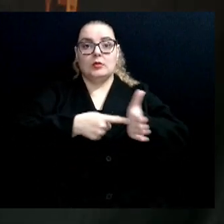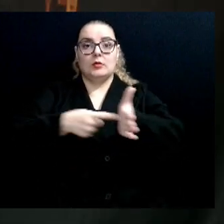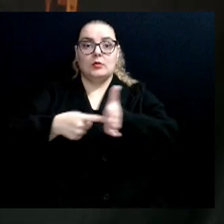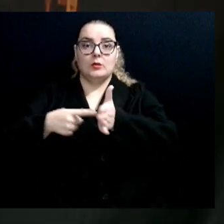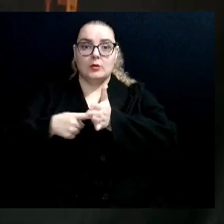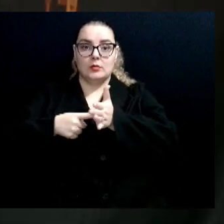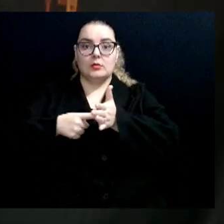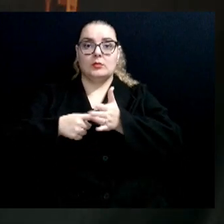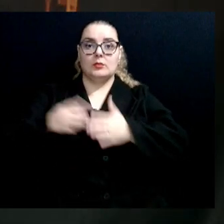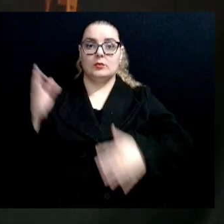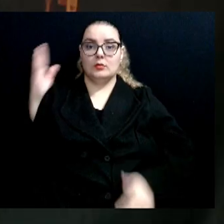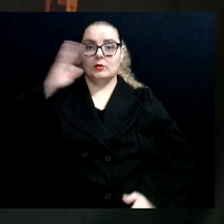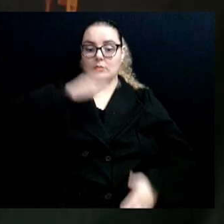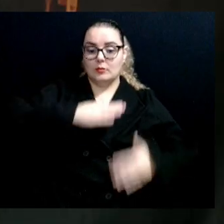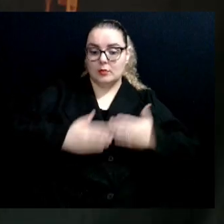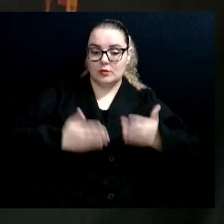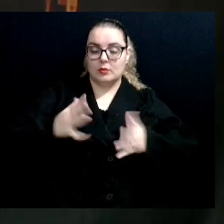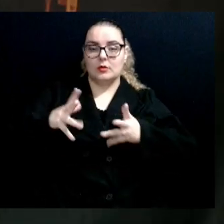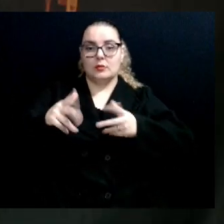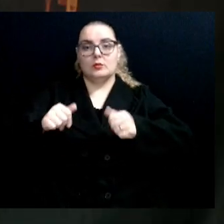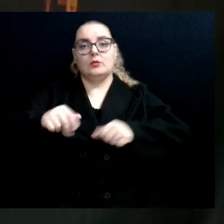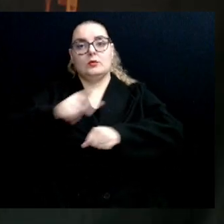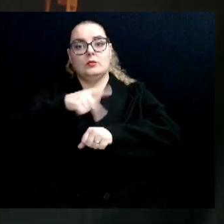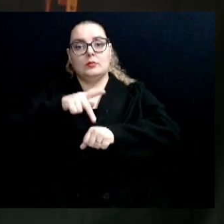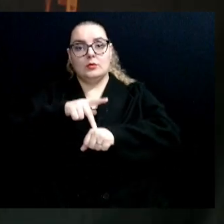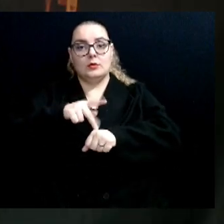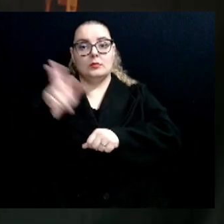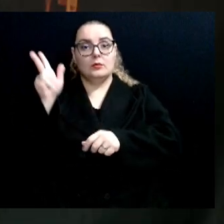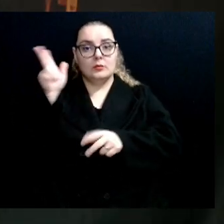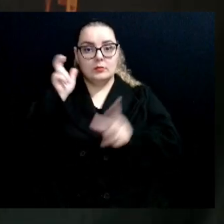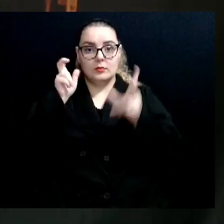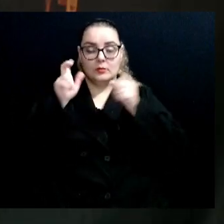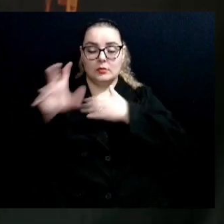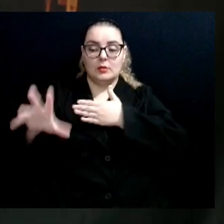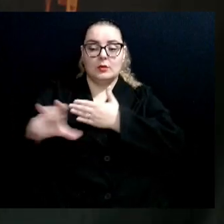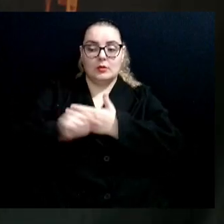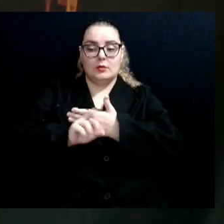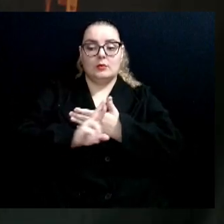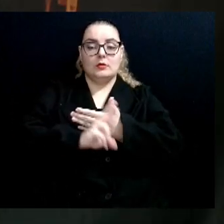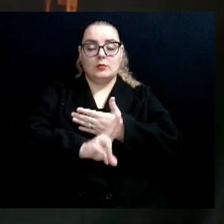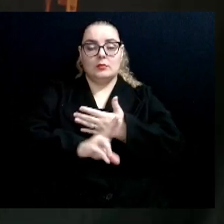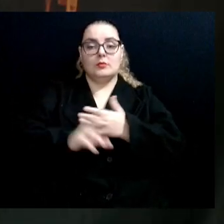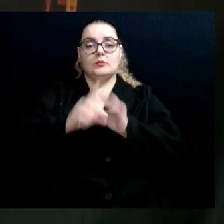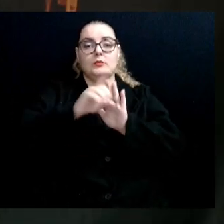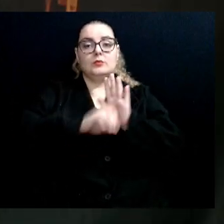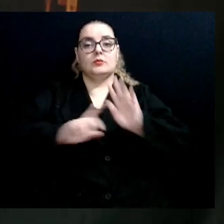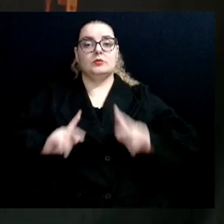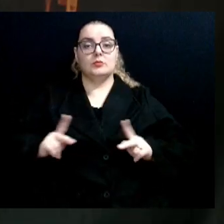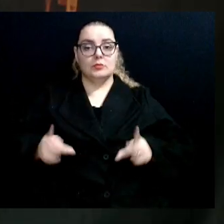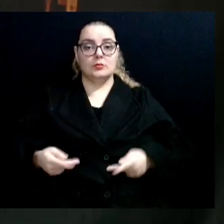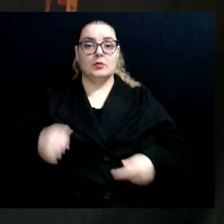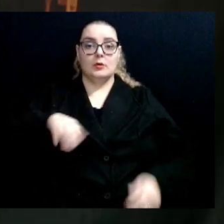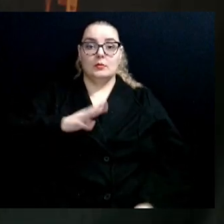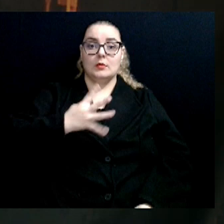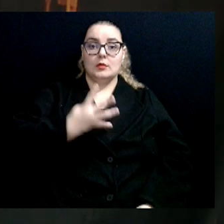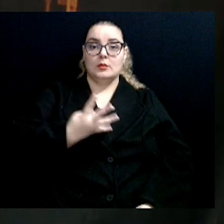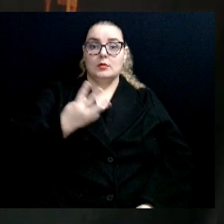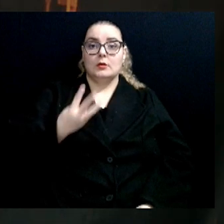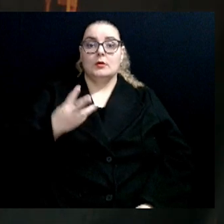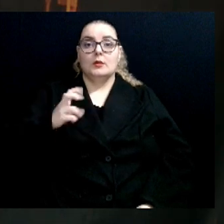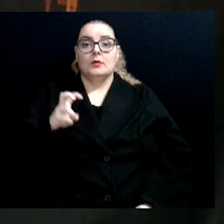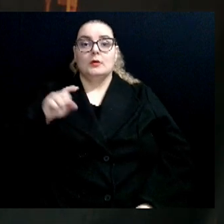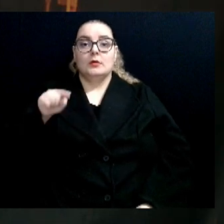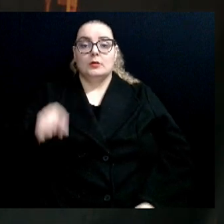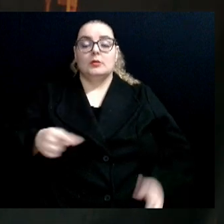todo o país. Segundo a Ouvidoria Nacional dos Direitos Humanos, mais de 435 mil denúncias